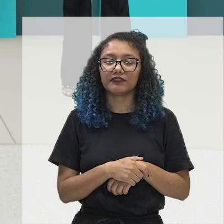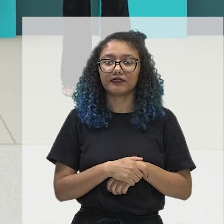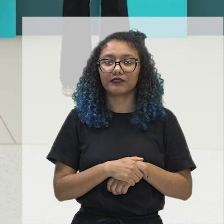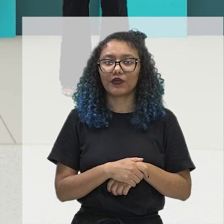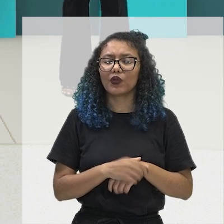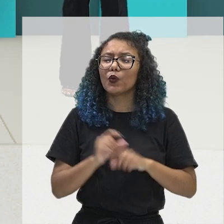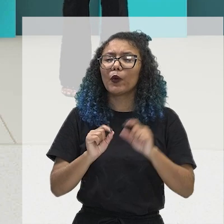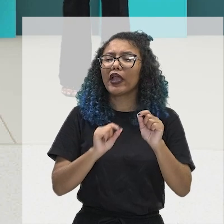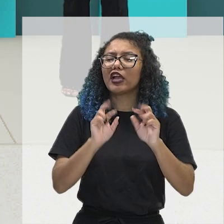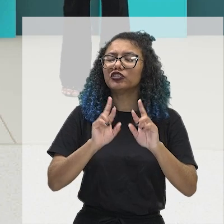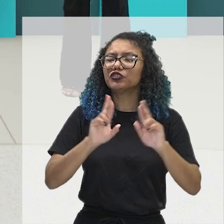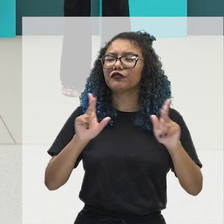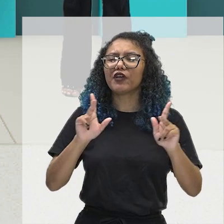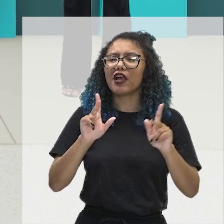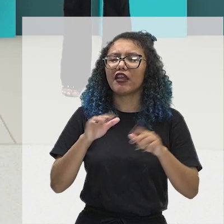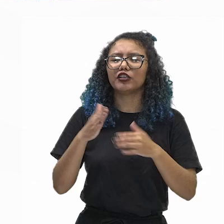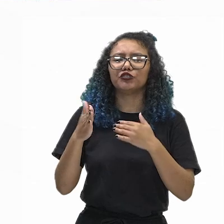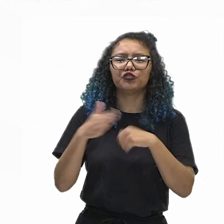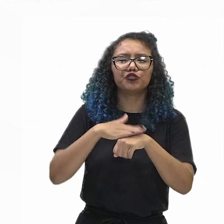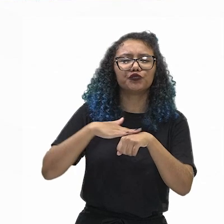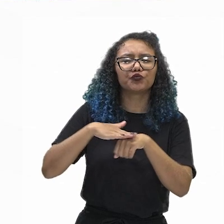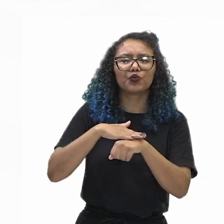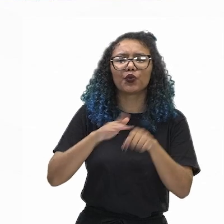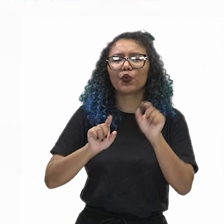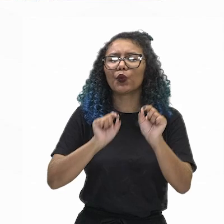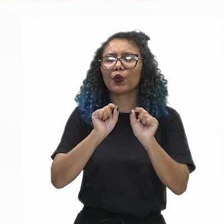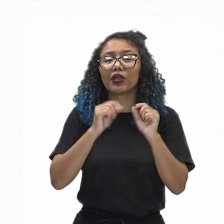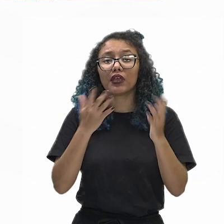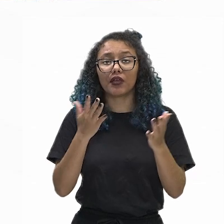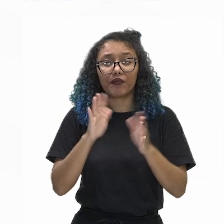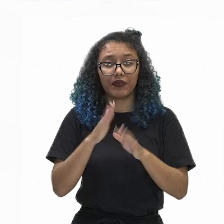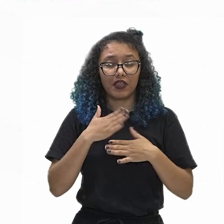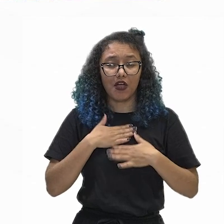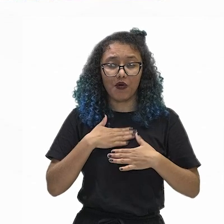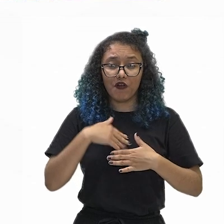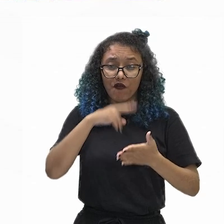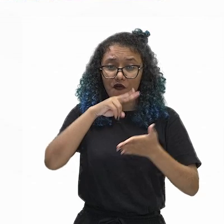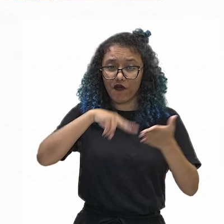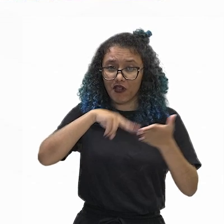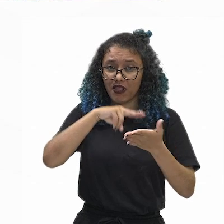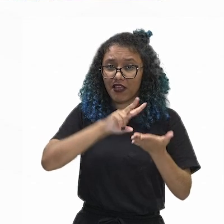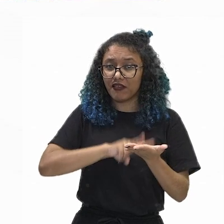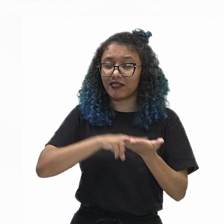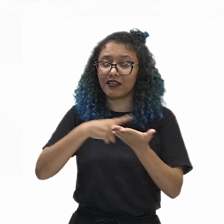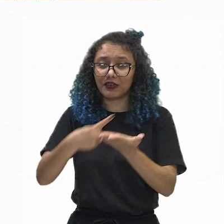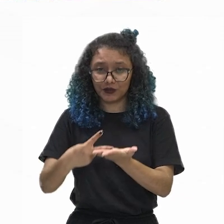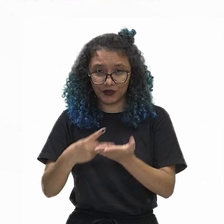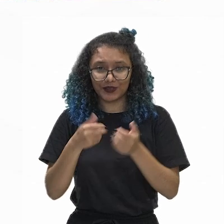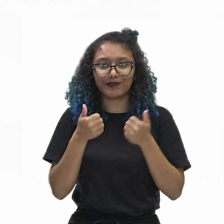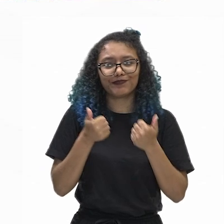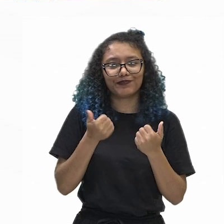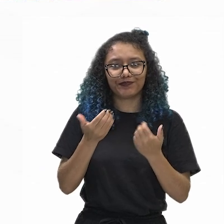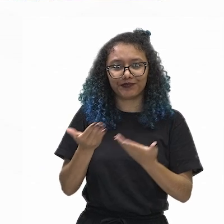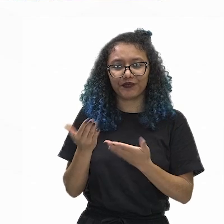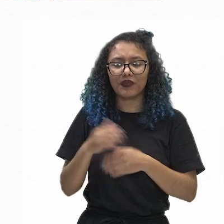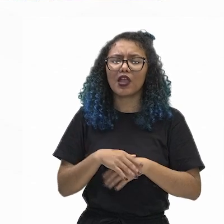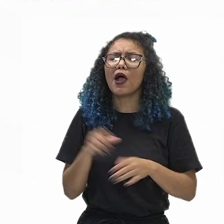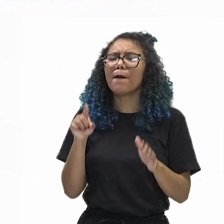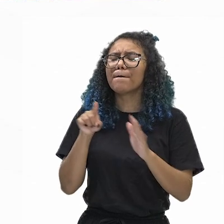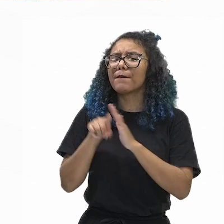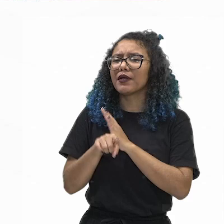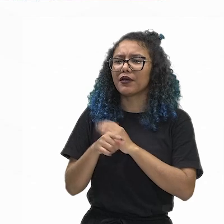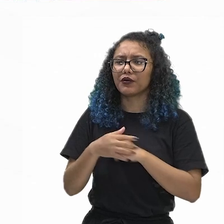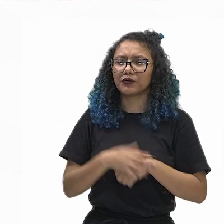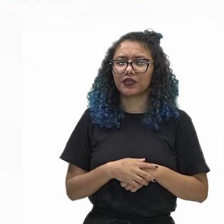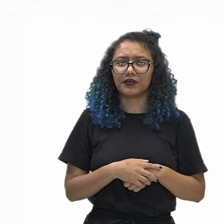de diferente nessa conversa. Vamos traduzir, vou ler aqui devagarzinho e ir traduzindo para vocês. Eles estão perguntando